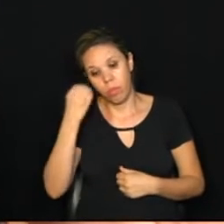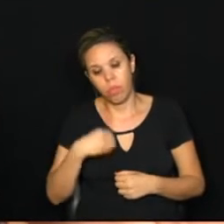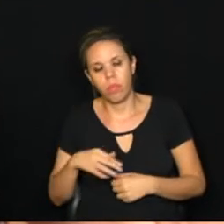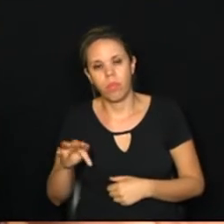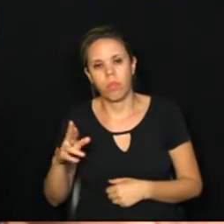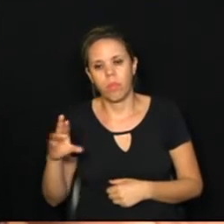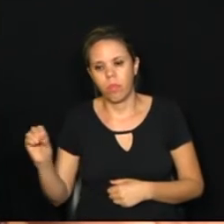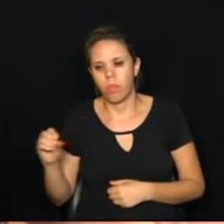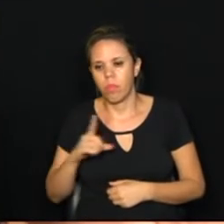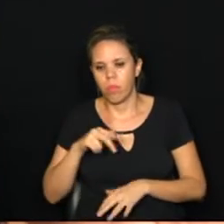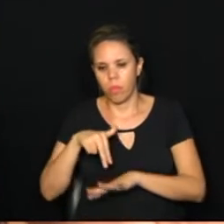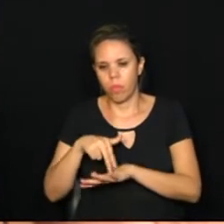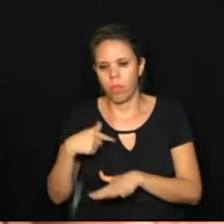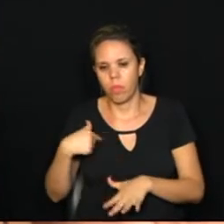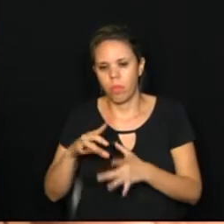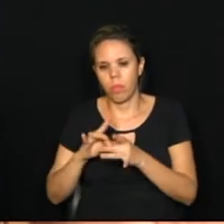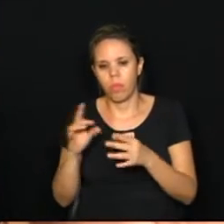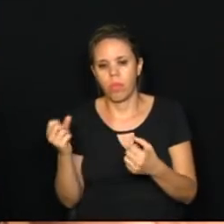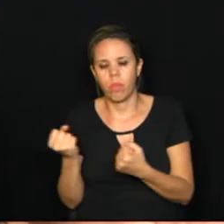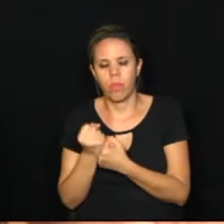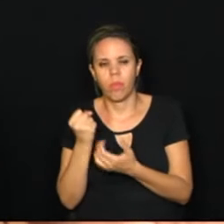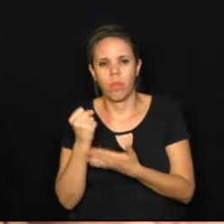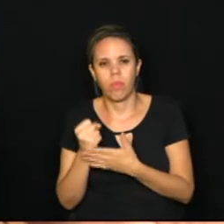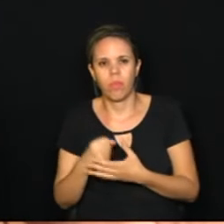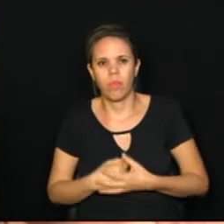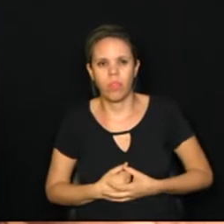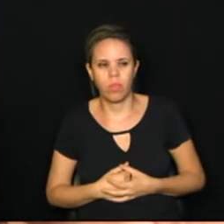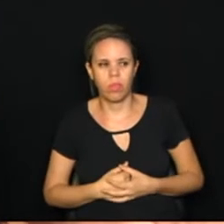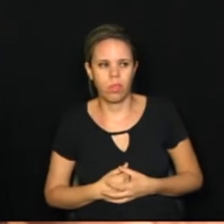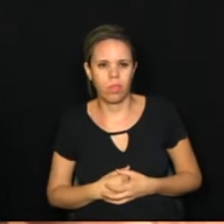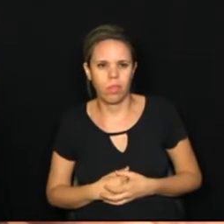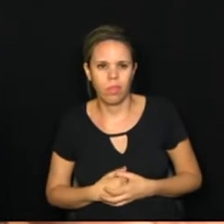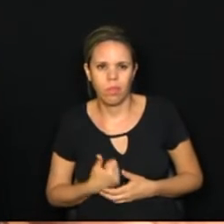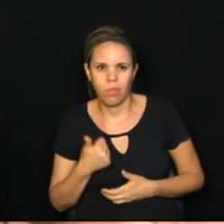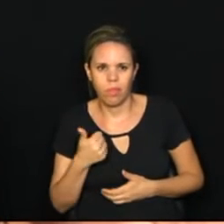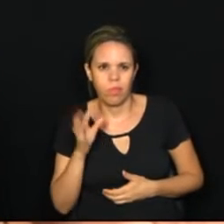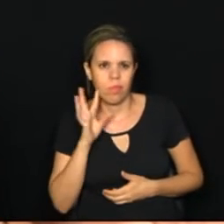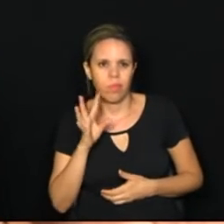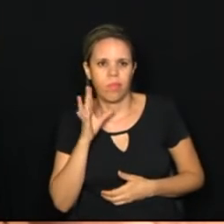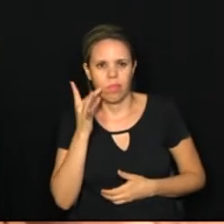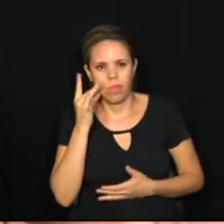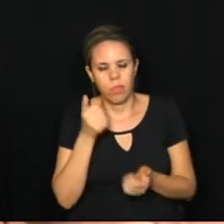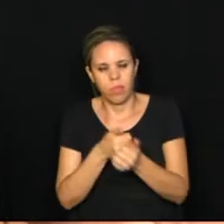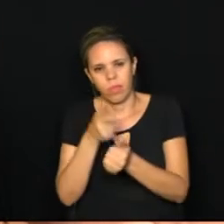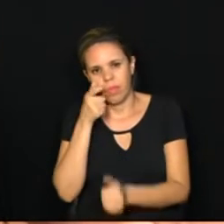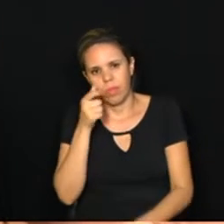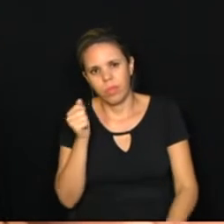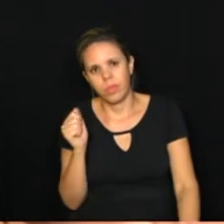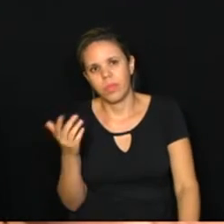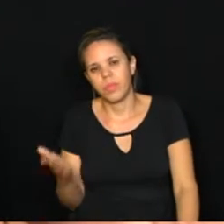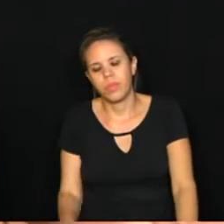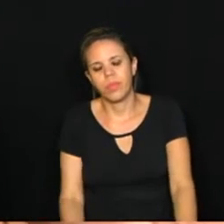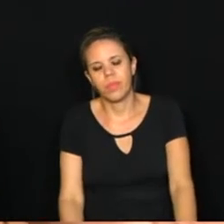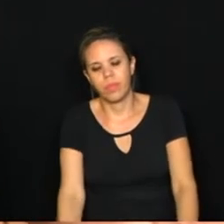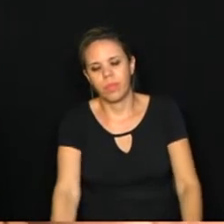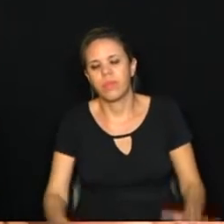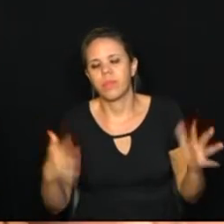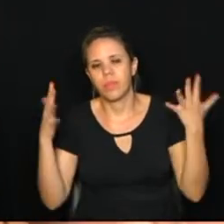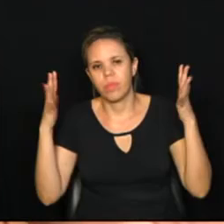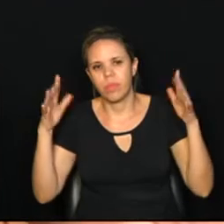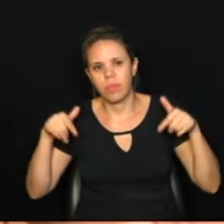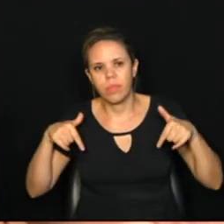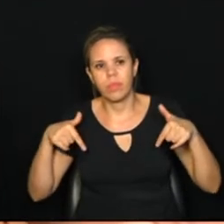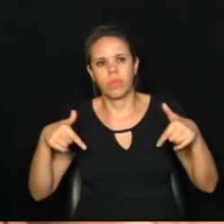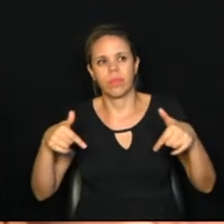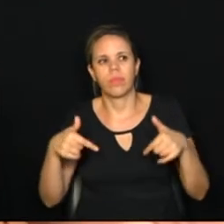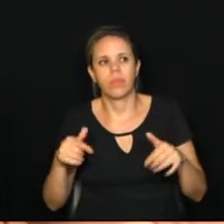é que tem a palavra. Eu estou na cobertura. Que bom, mas legal que você está acompanhando conosco aqui, Chicão. Parabéns pela